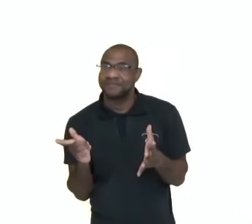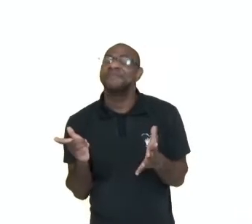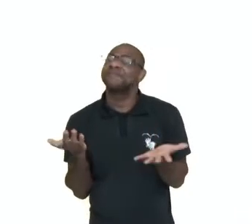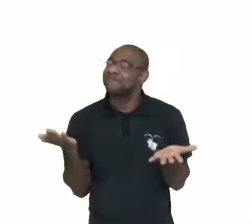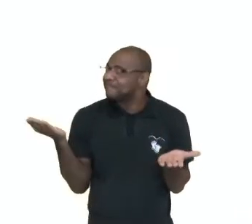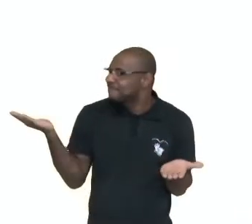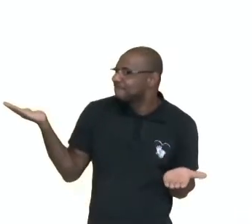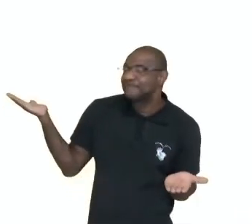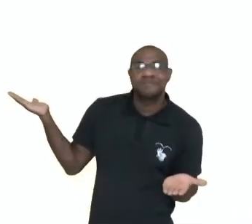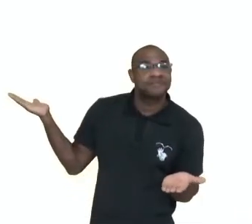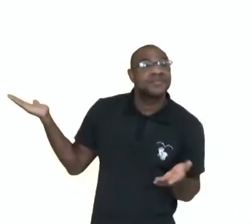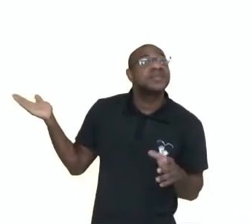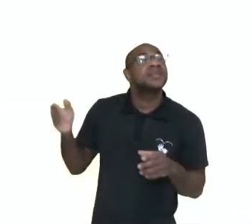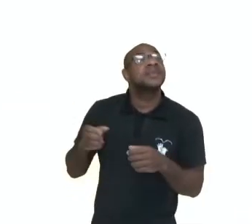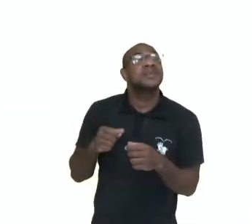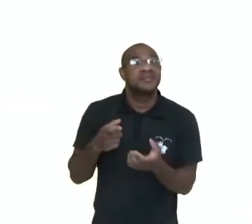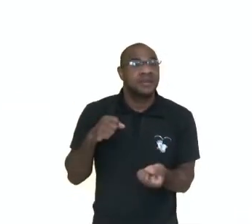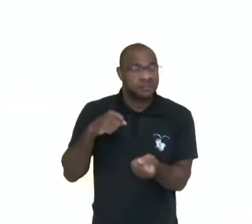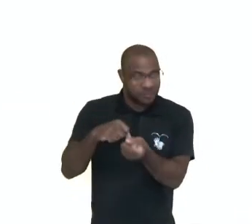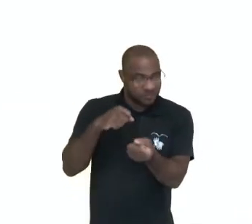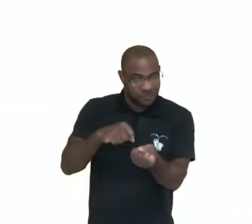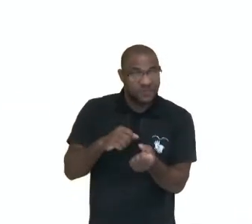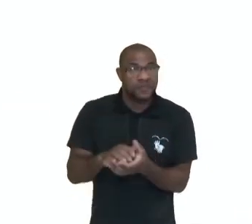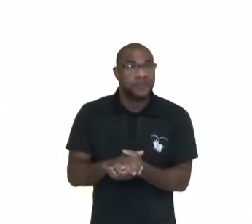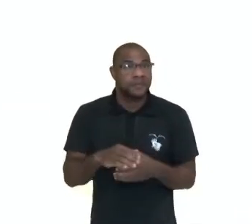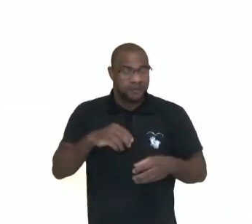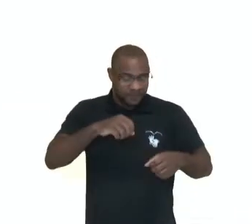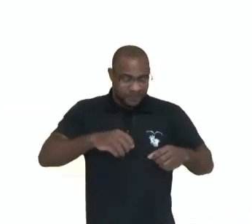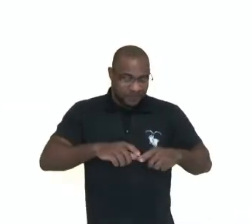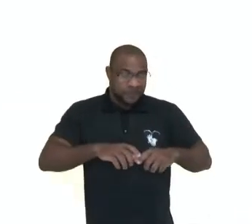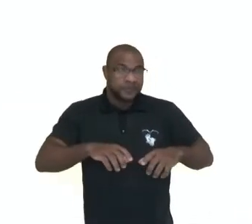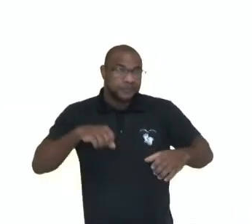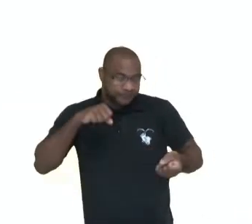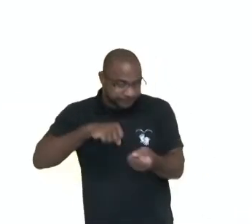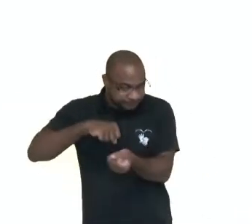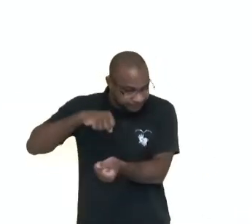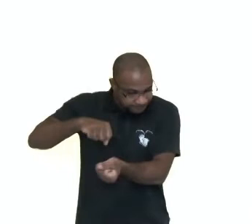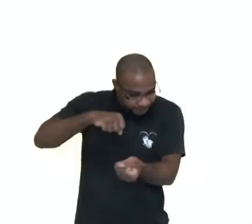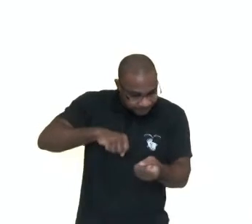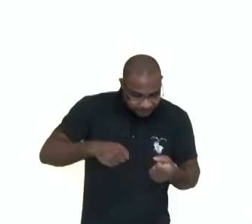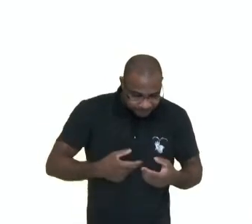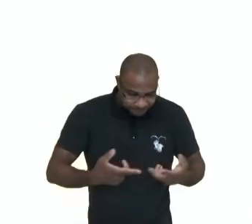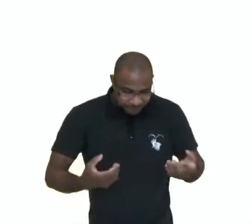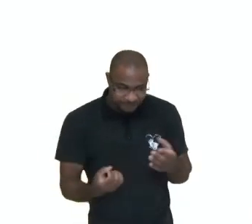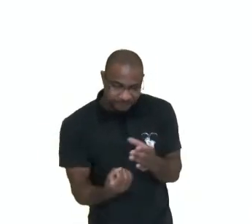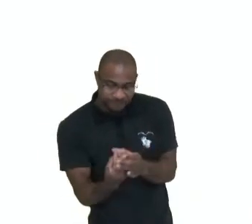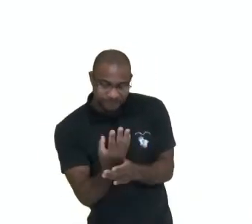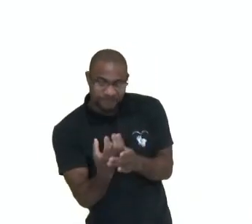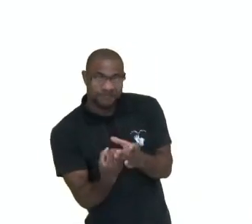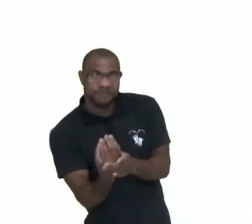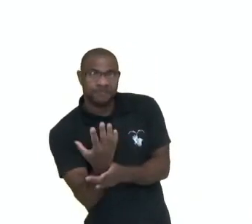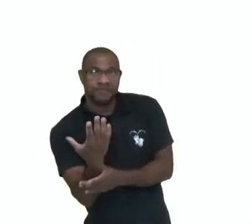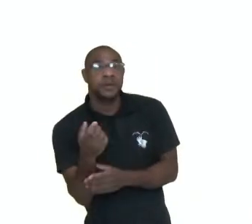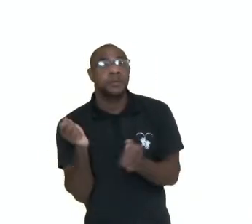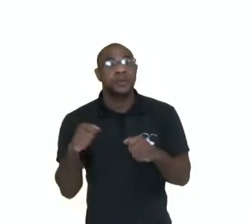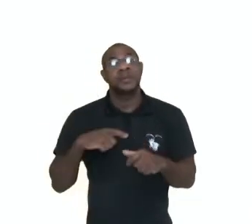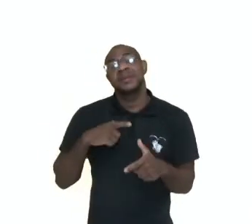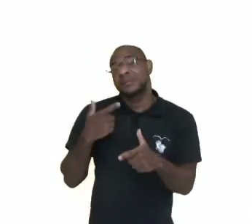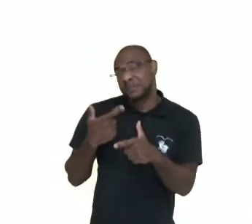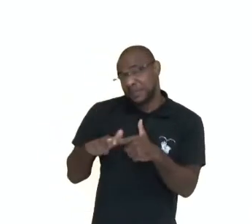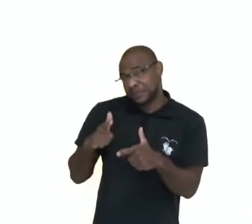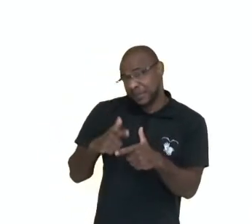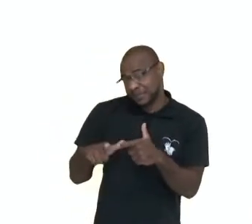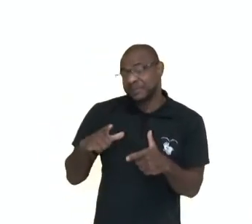cumulativos, ou seja, ele vai se acumulando em um longo prazo e vai trazer problemas como problemas de